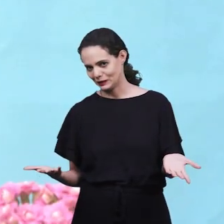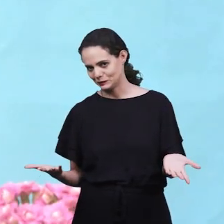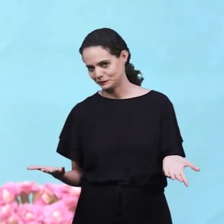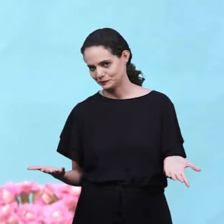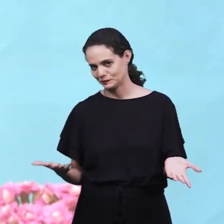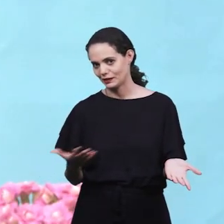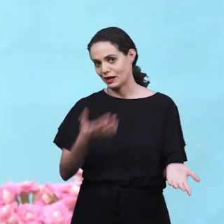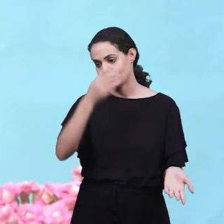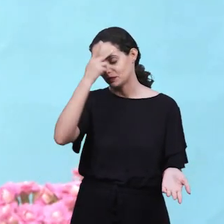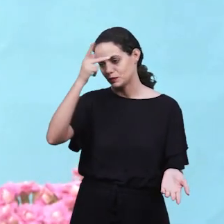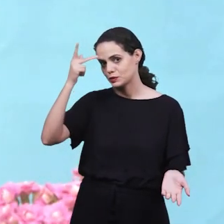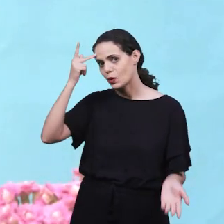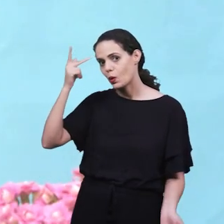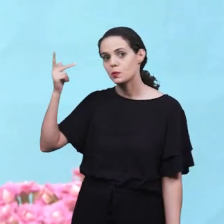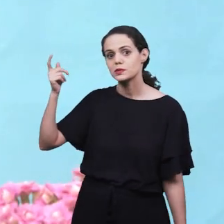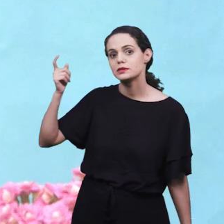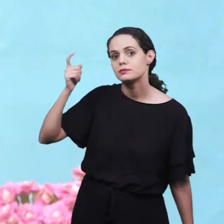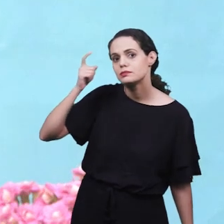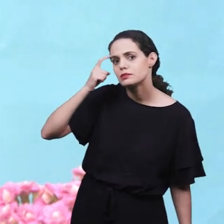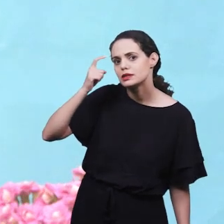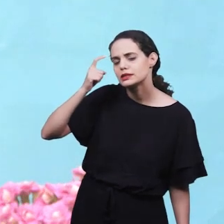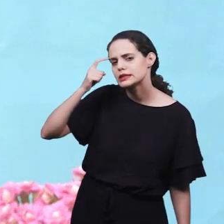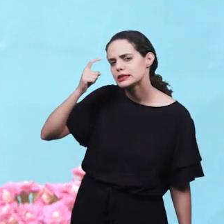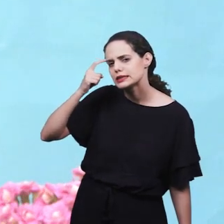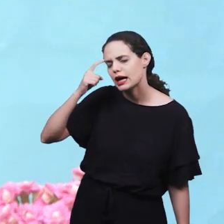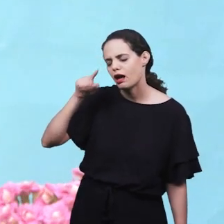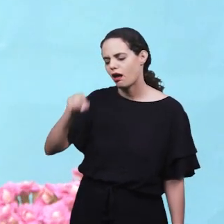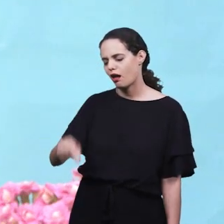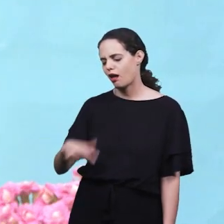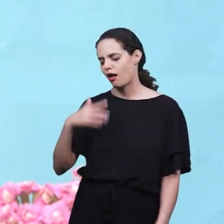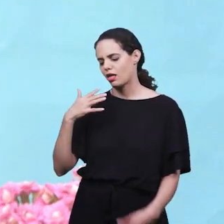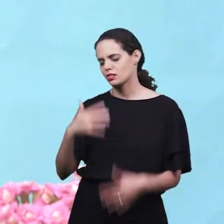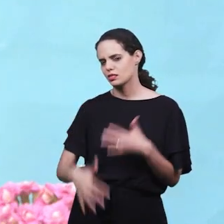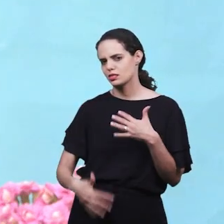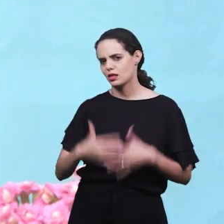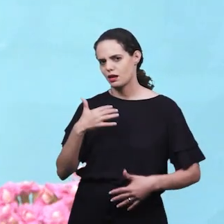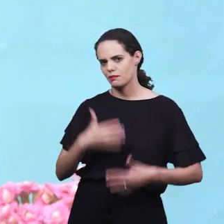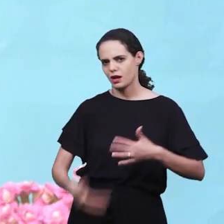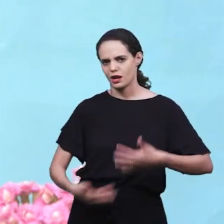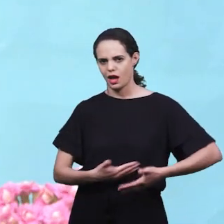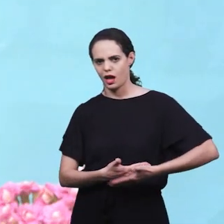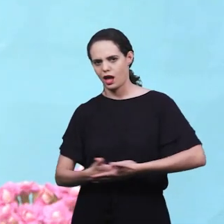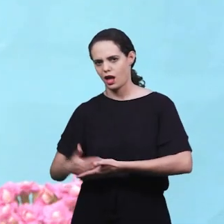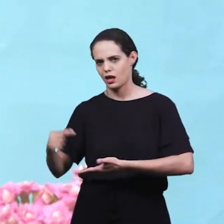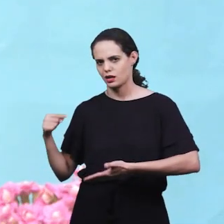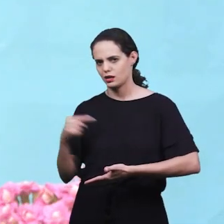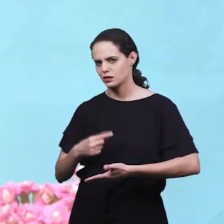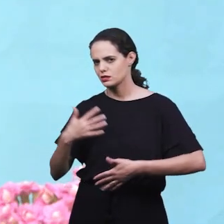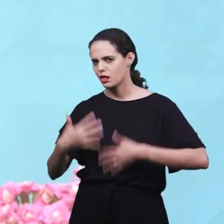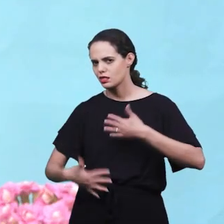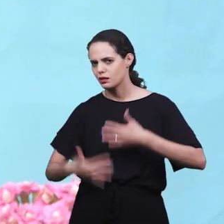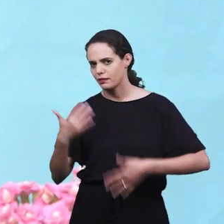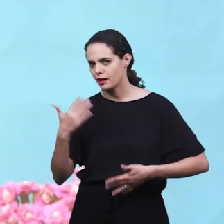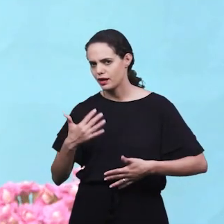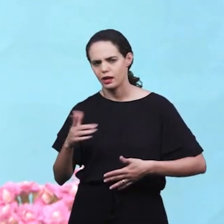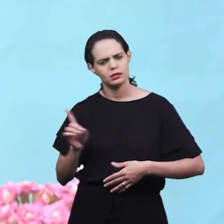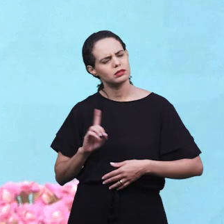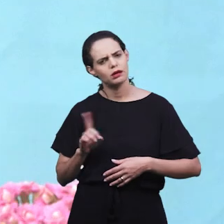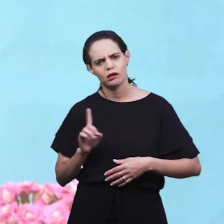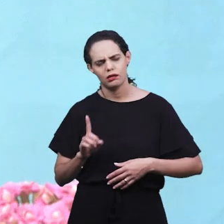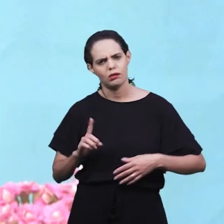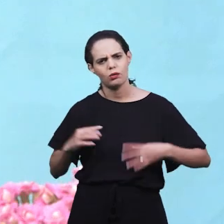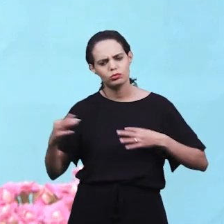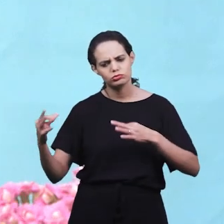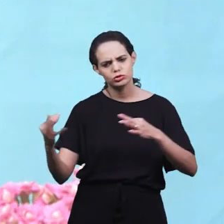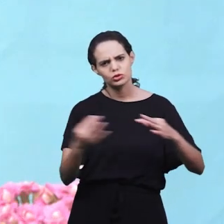deve pensar em atrapalhar o desenvolvimento da criança. Todos querem ajudar. A